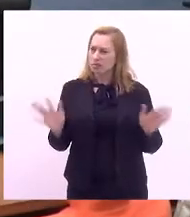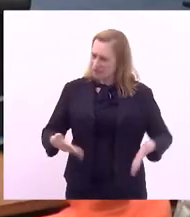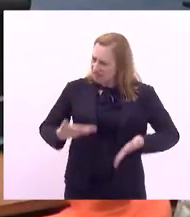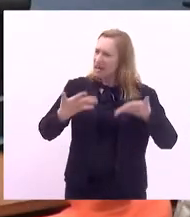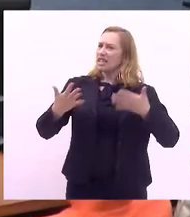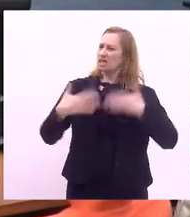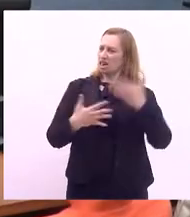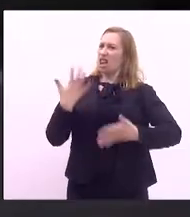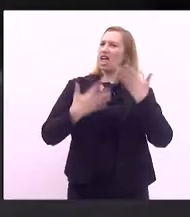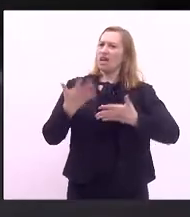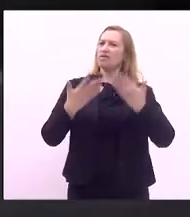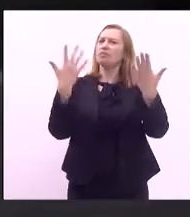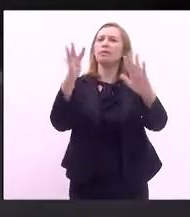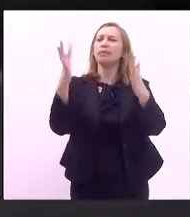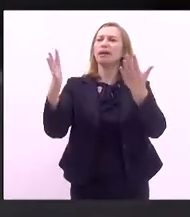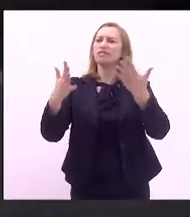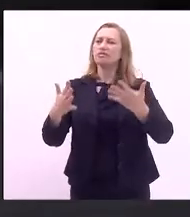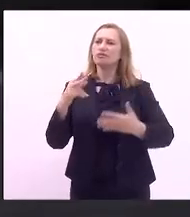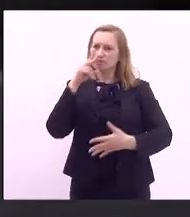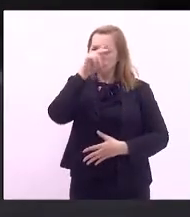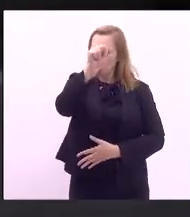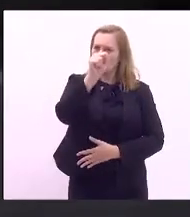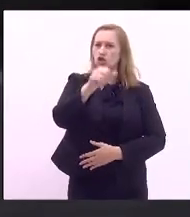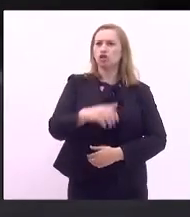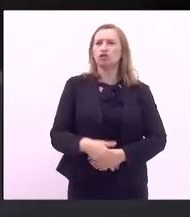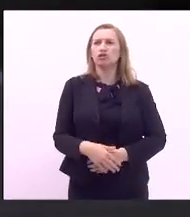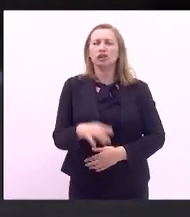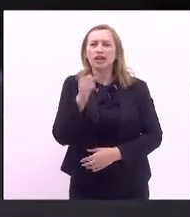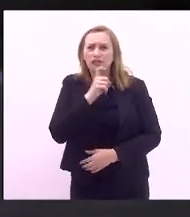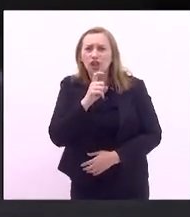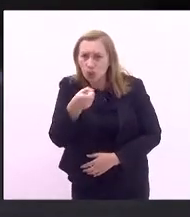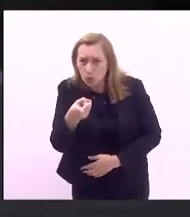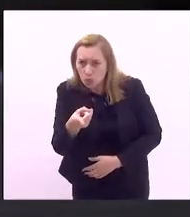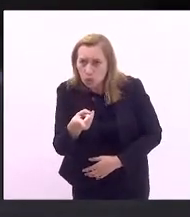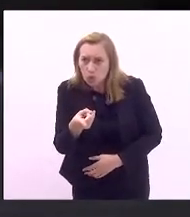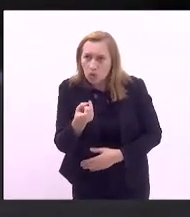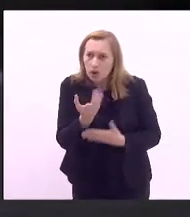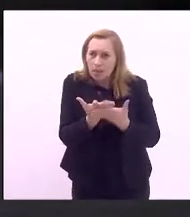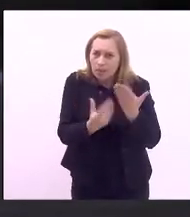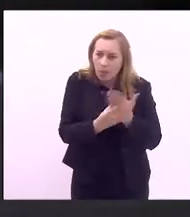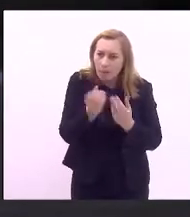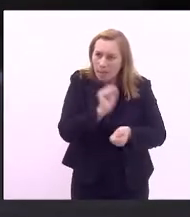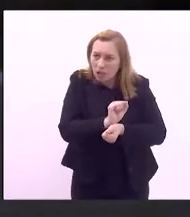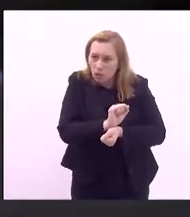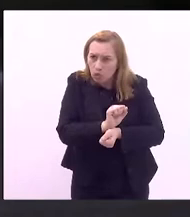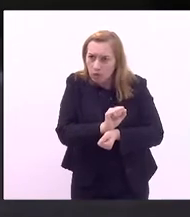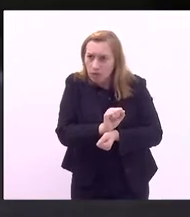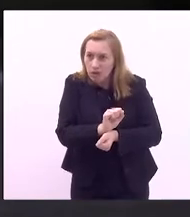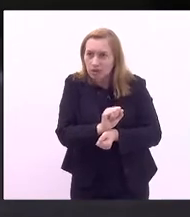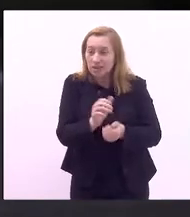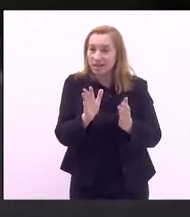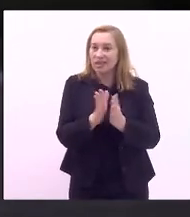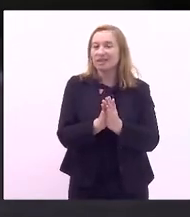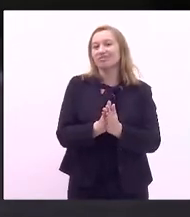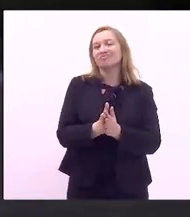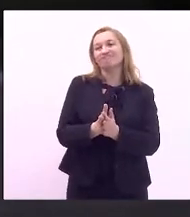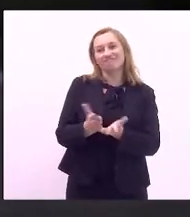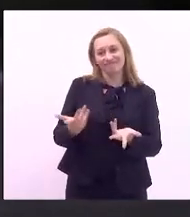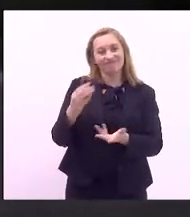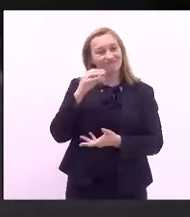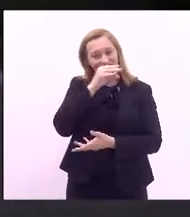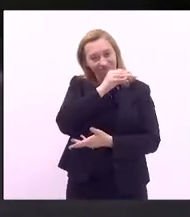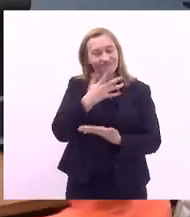animada né tô achando fraquinha tá frio a mão congelada a gente aproveita para crescer